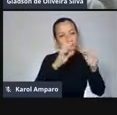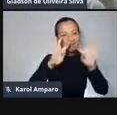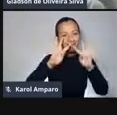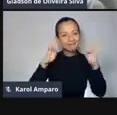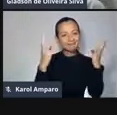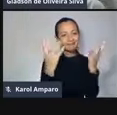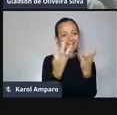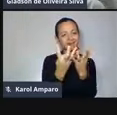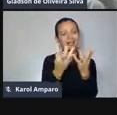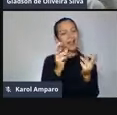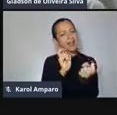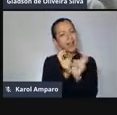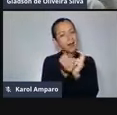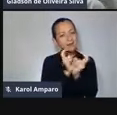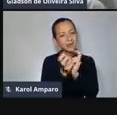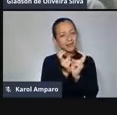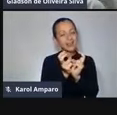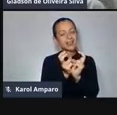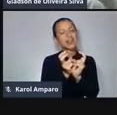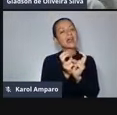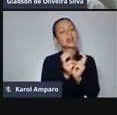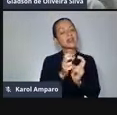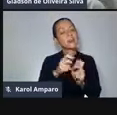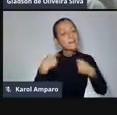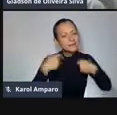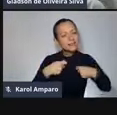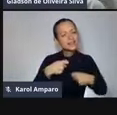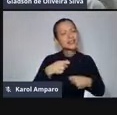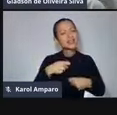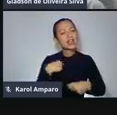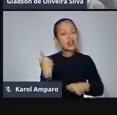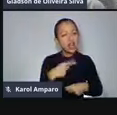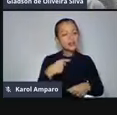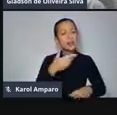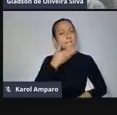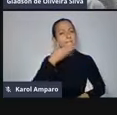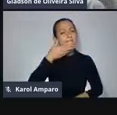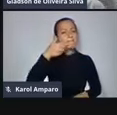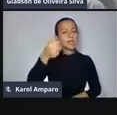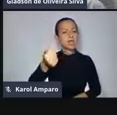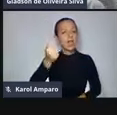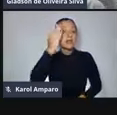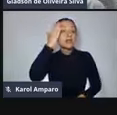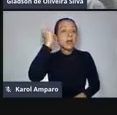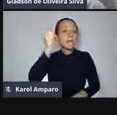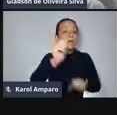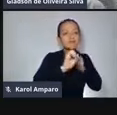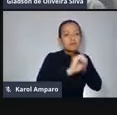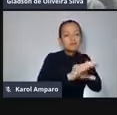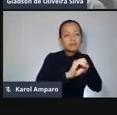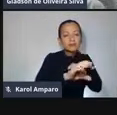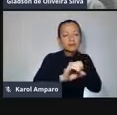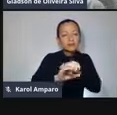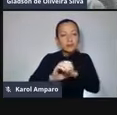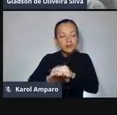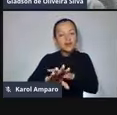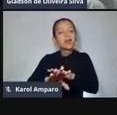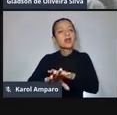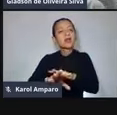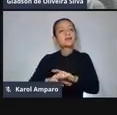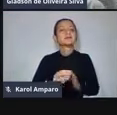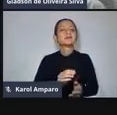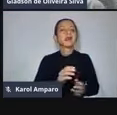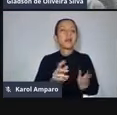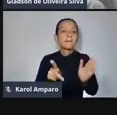a nossa função de educar na roda, pelo que existe dentro dessa roda mágica da nossa capoeira. Pode